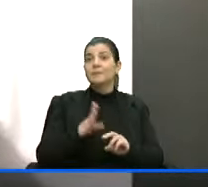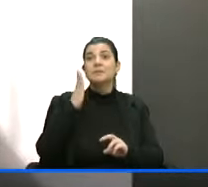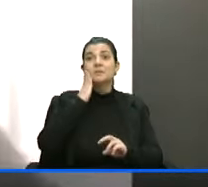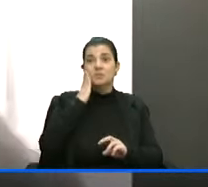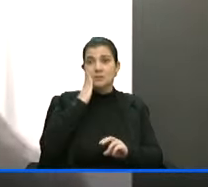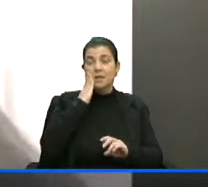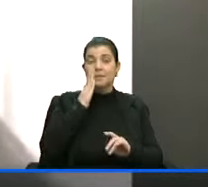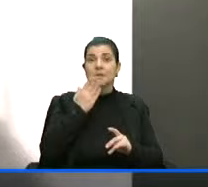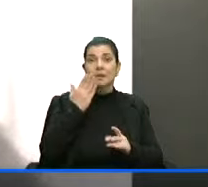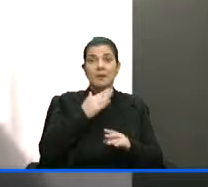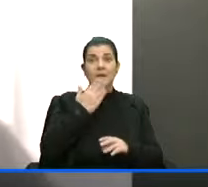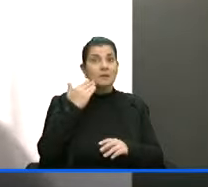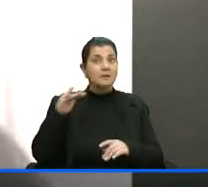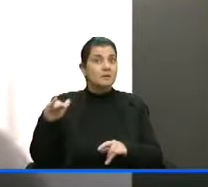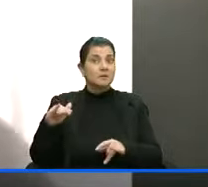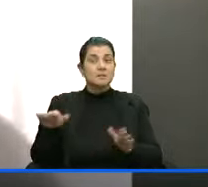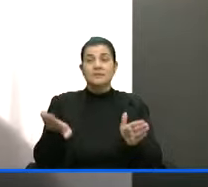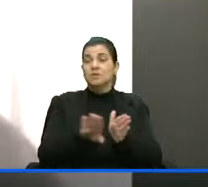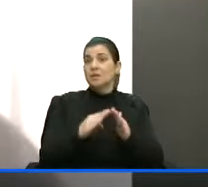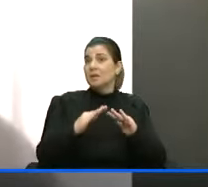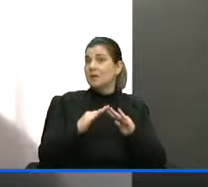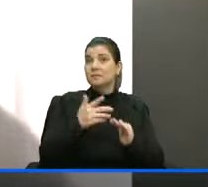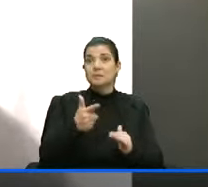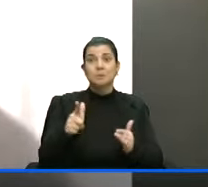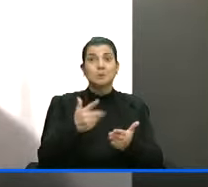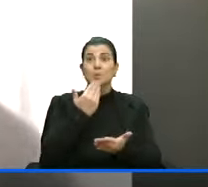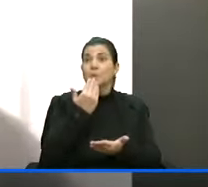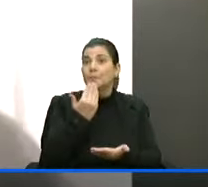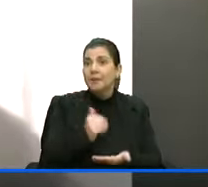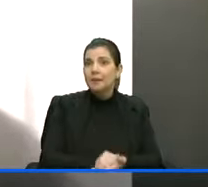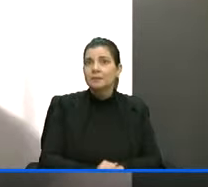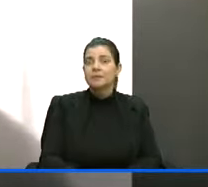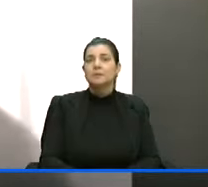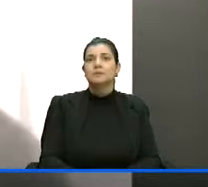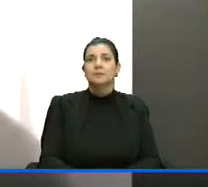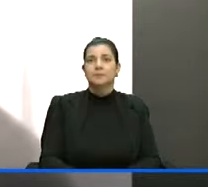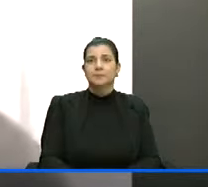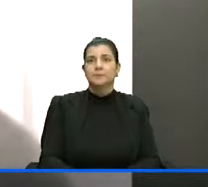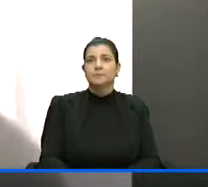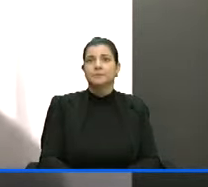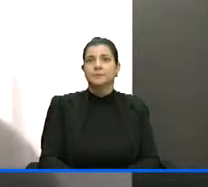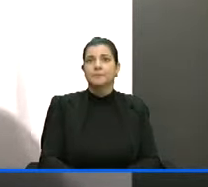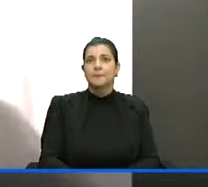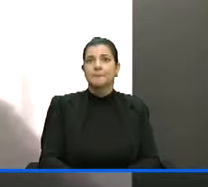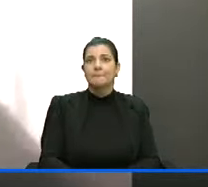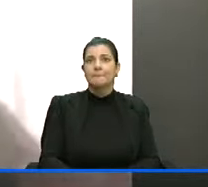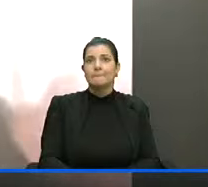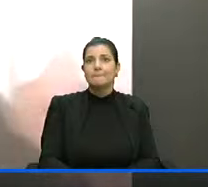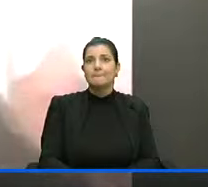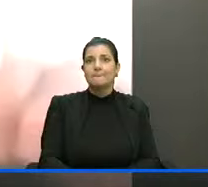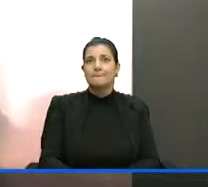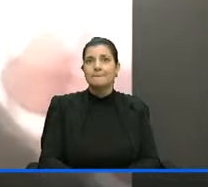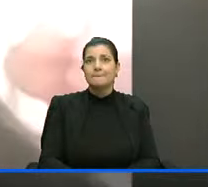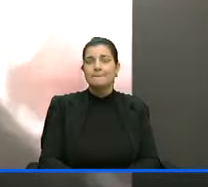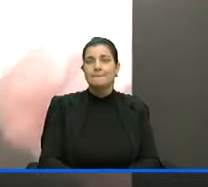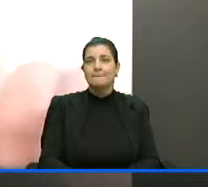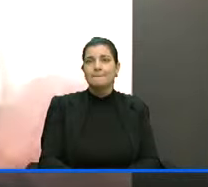jantar bem, comer bem, tá? Vai. Enfim, eu só queria apontar isso, assim, né? E é